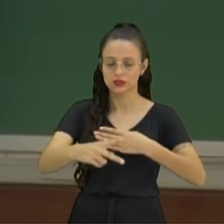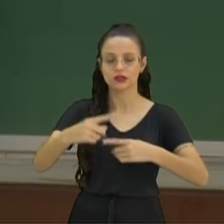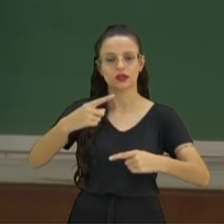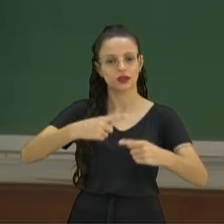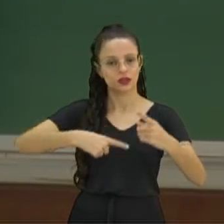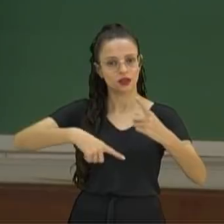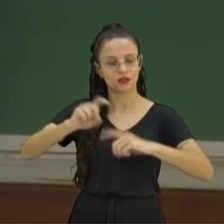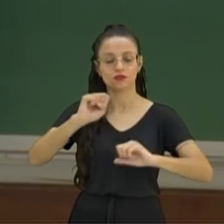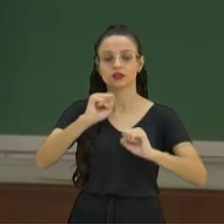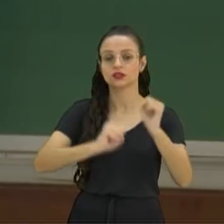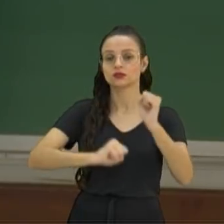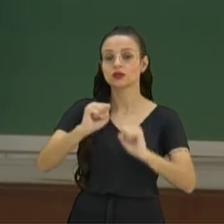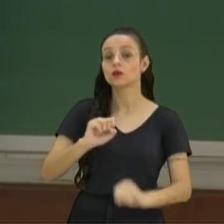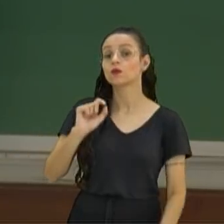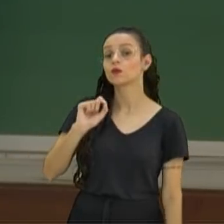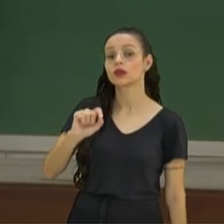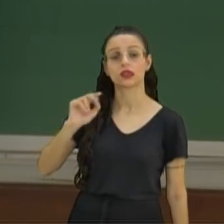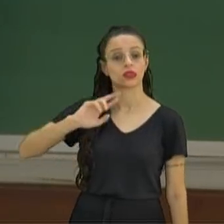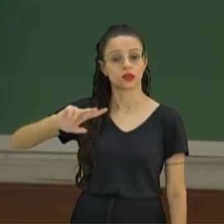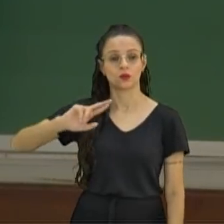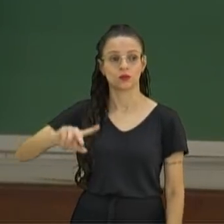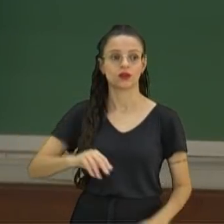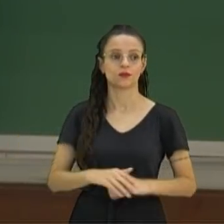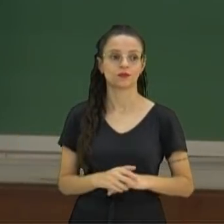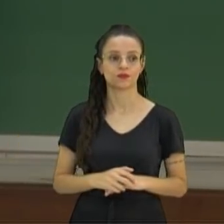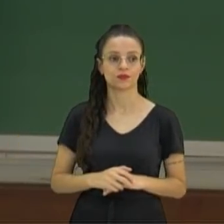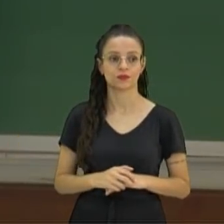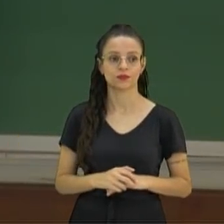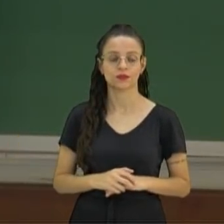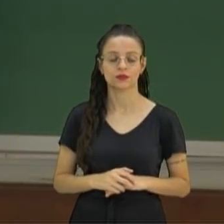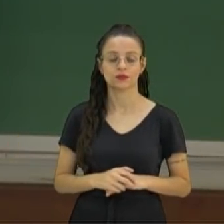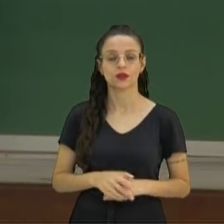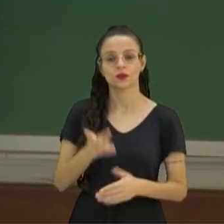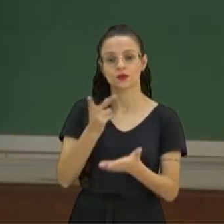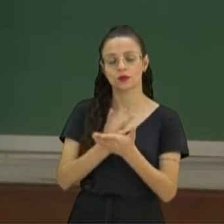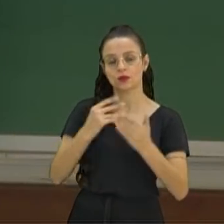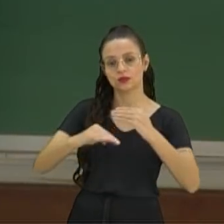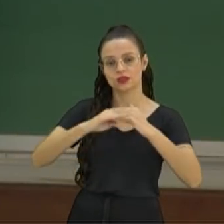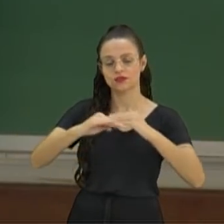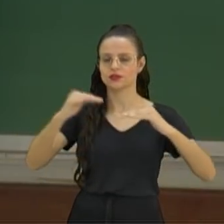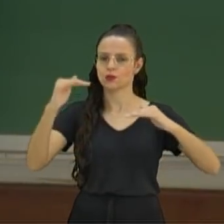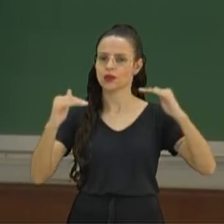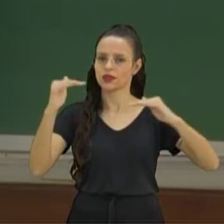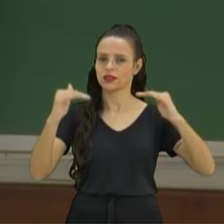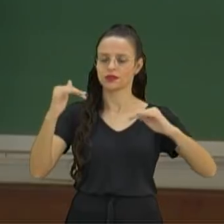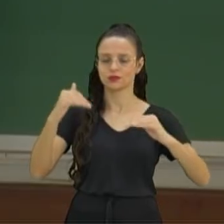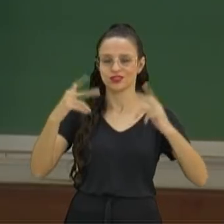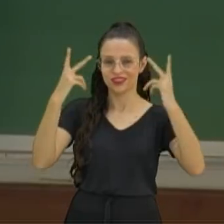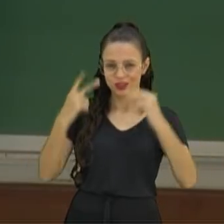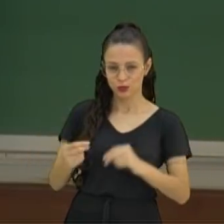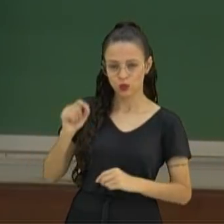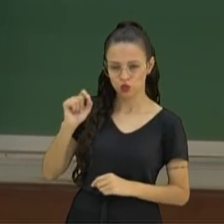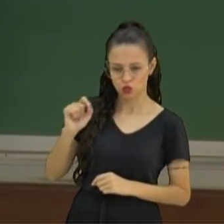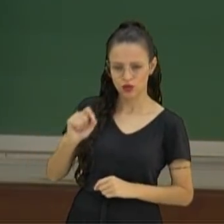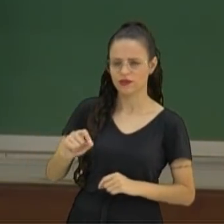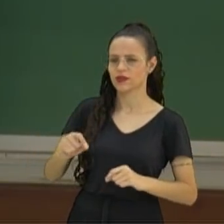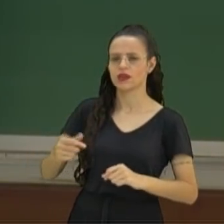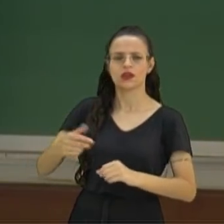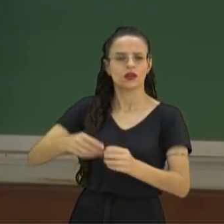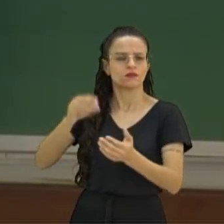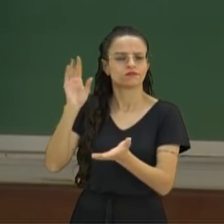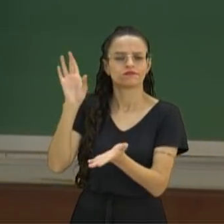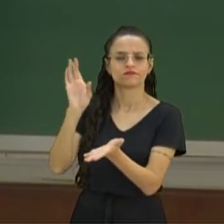revoluções industriais, exceto qual? Conservação do equilíbrio do meio natural. Aquilo que era originalmente equilibrado,